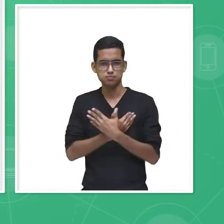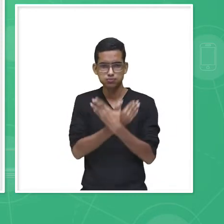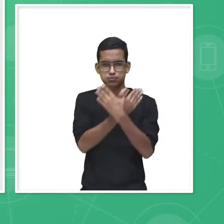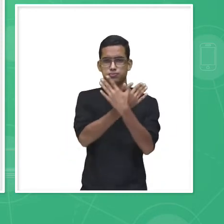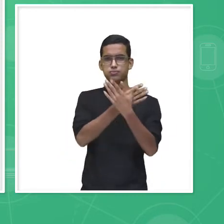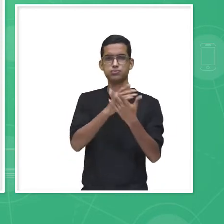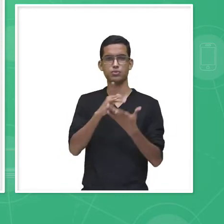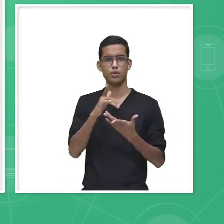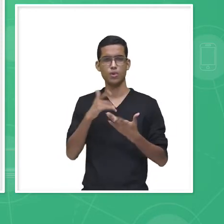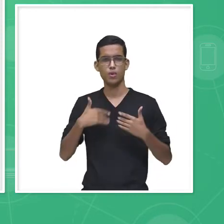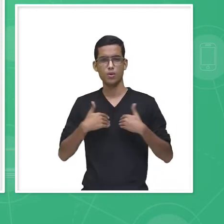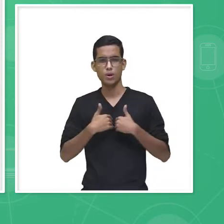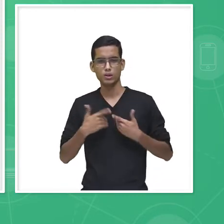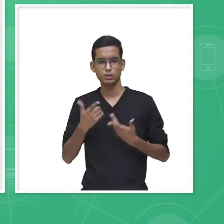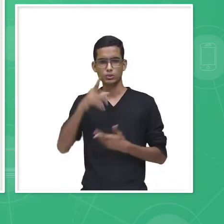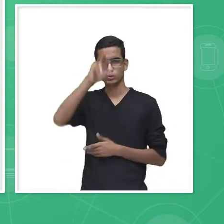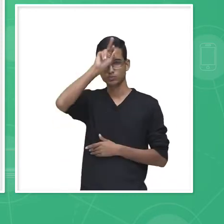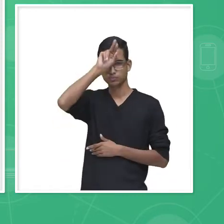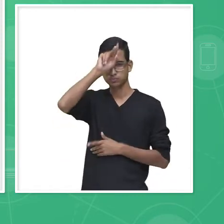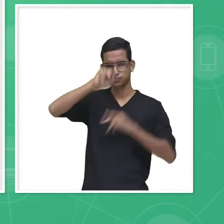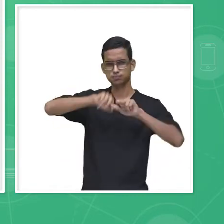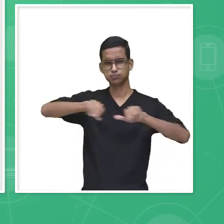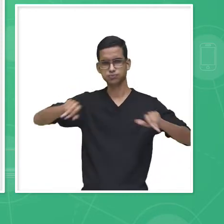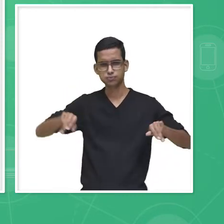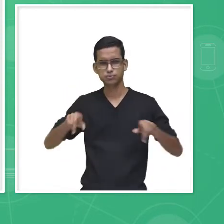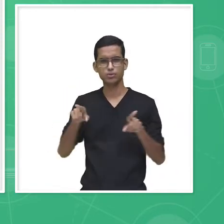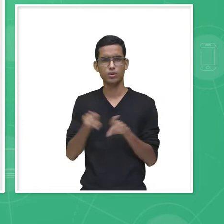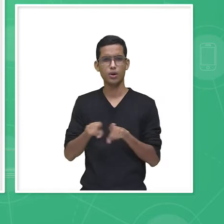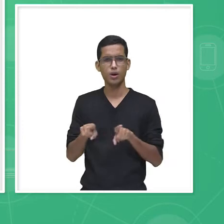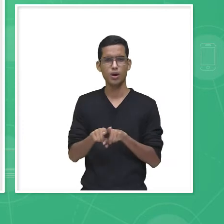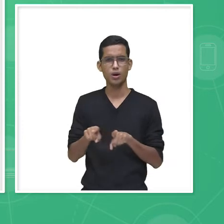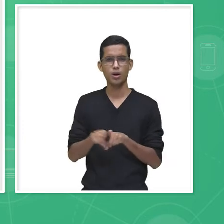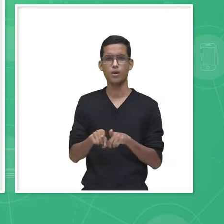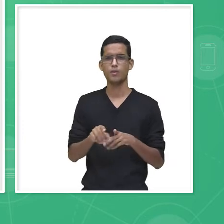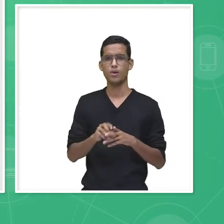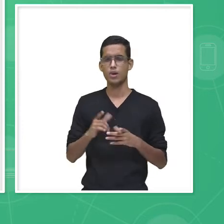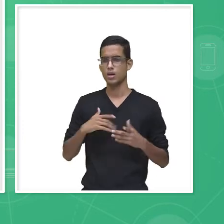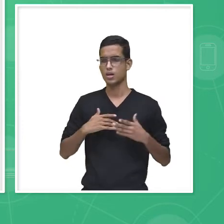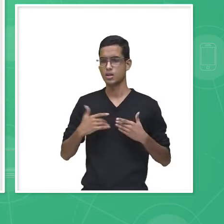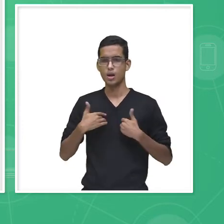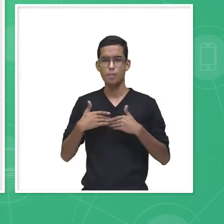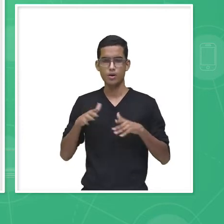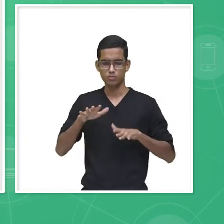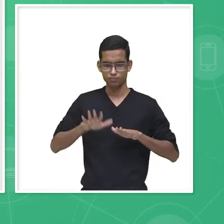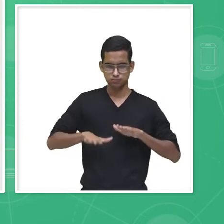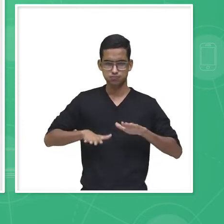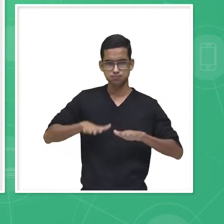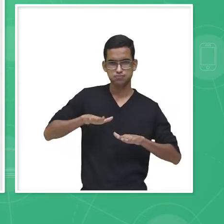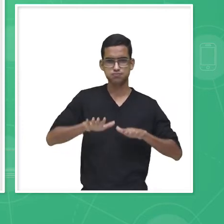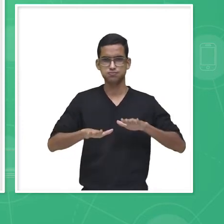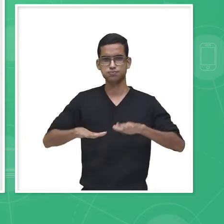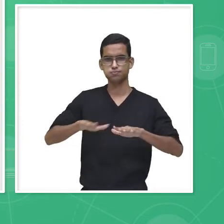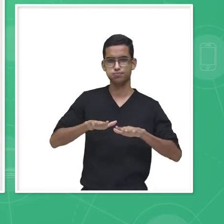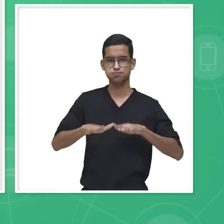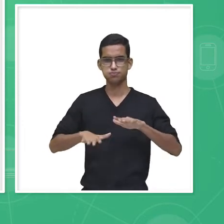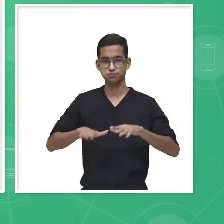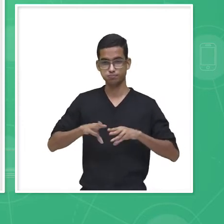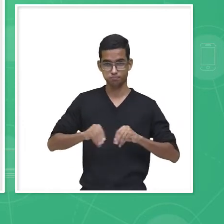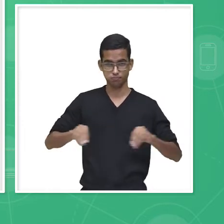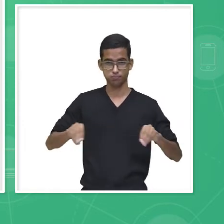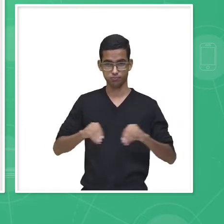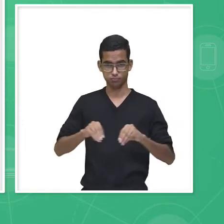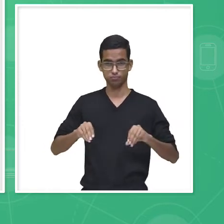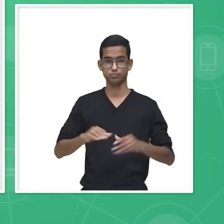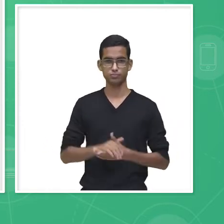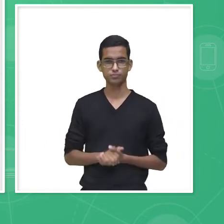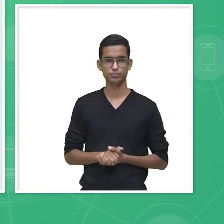os insetos que vão excretar e o ácido úrico Ok então amônia a ureia eo ácido úrico são os planetas